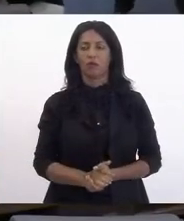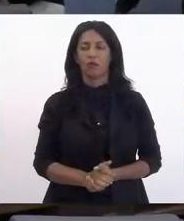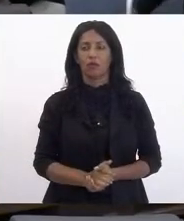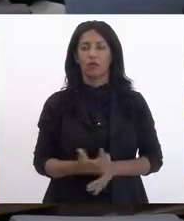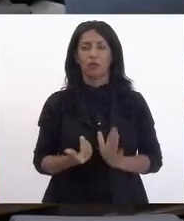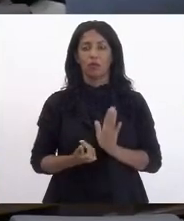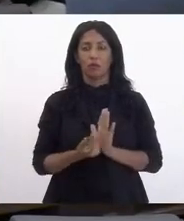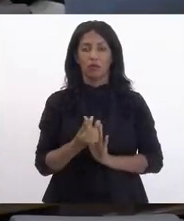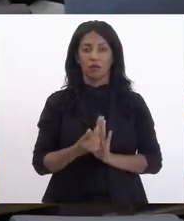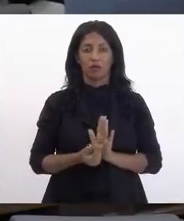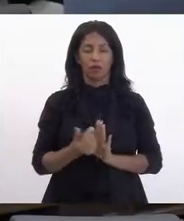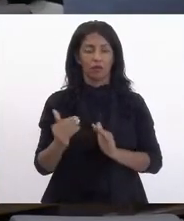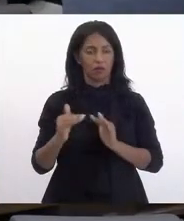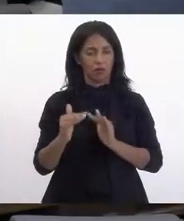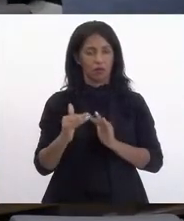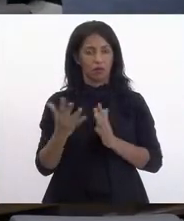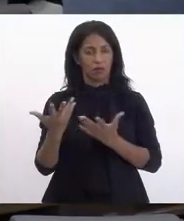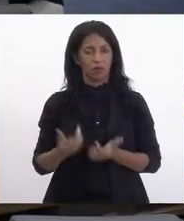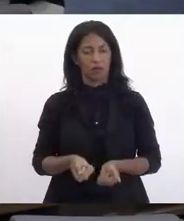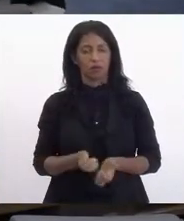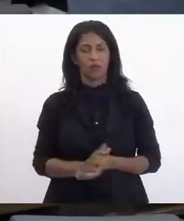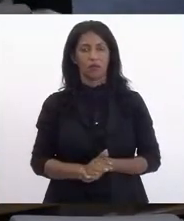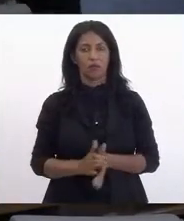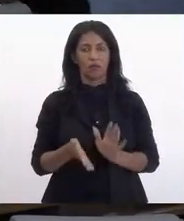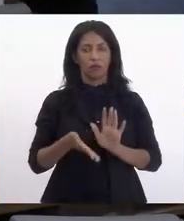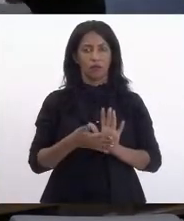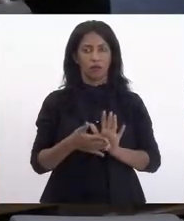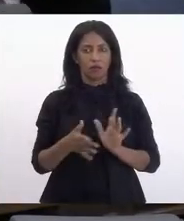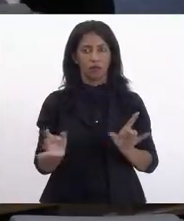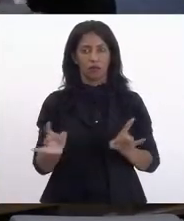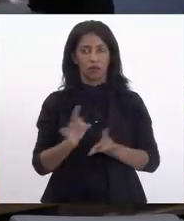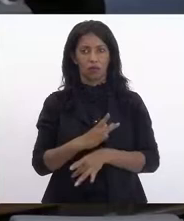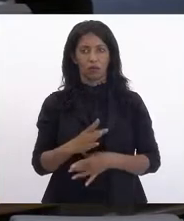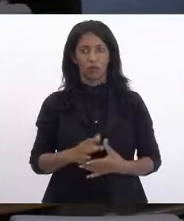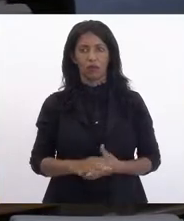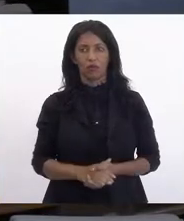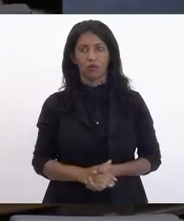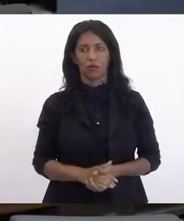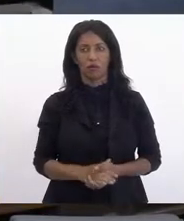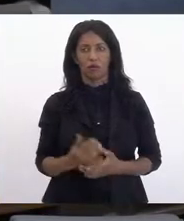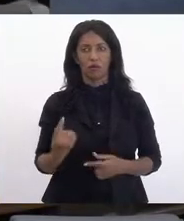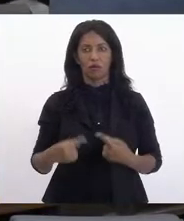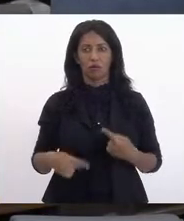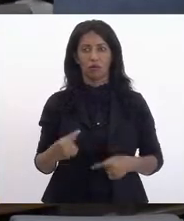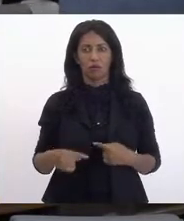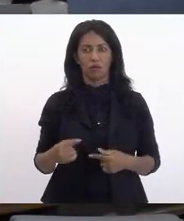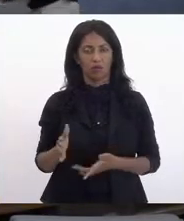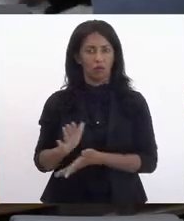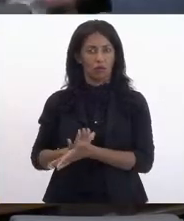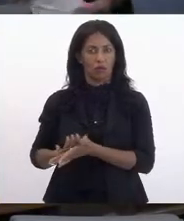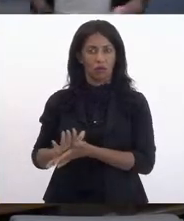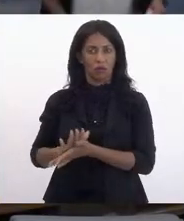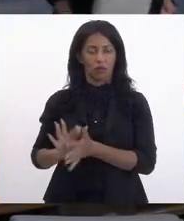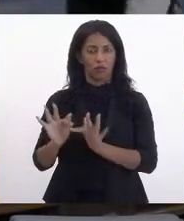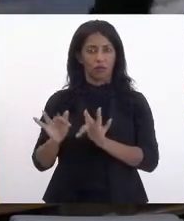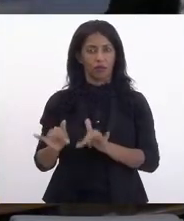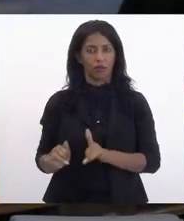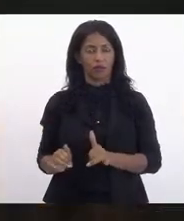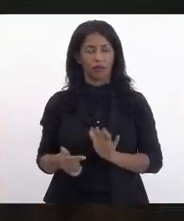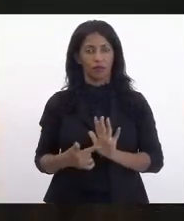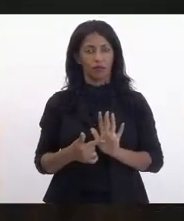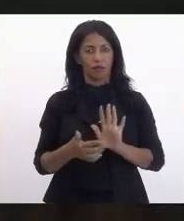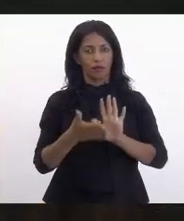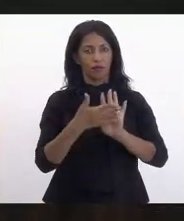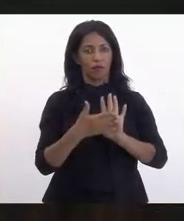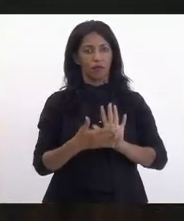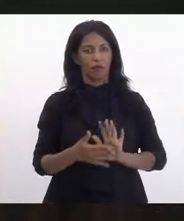Orçamento. Favorável, presidente. Com os pareceres emitidos. Em discussão, não havendo que queira discutir, encerrada a discussão, a presente